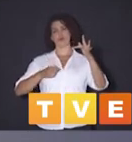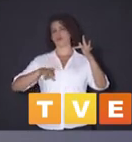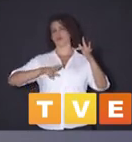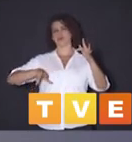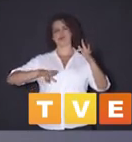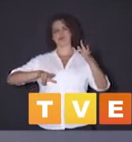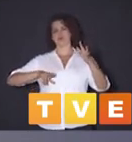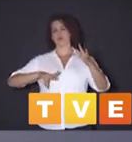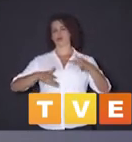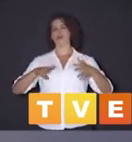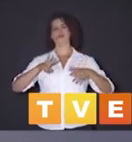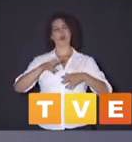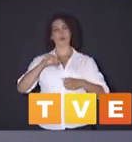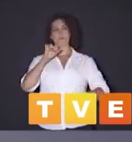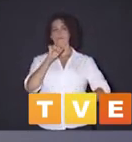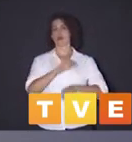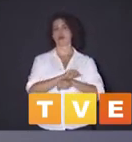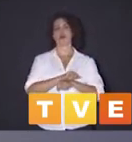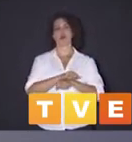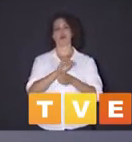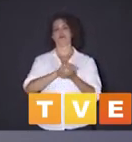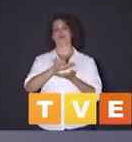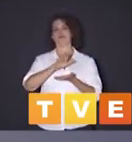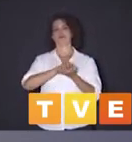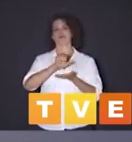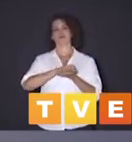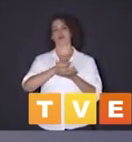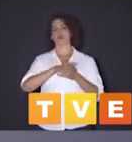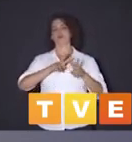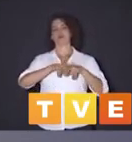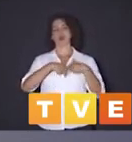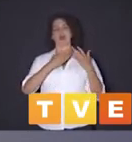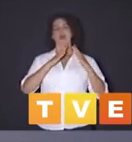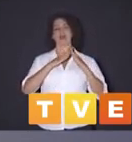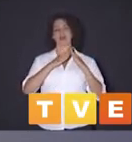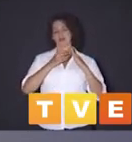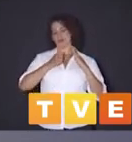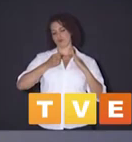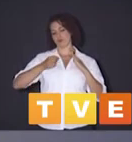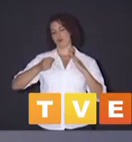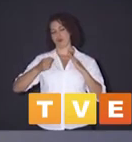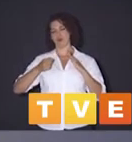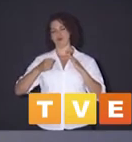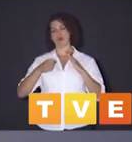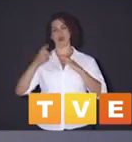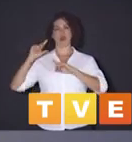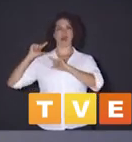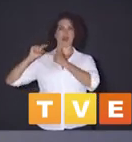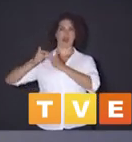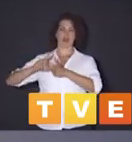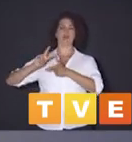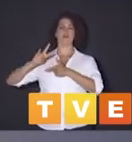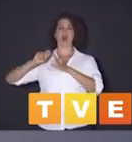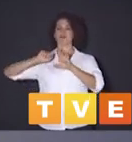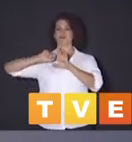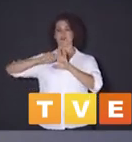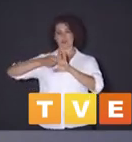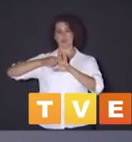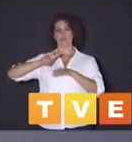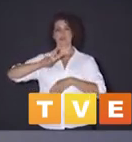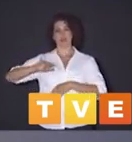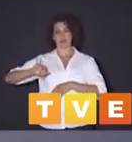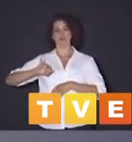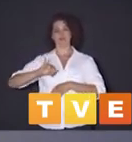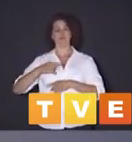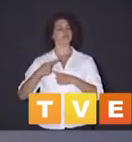e vai parar de ser fabricado simplesmente as casas da moeda tradicionais vão fechar porque